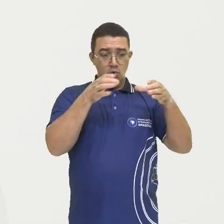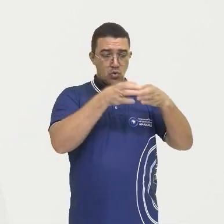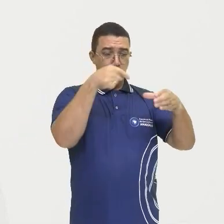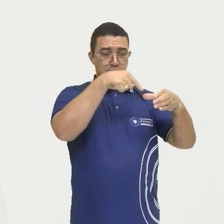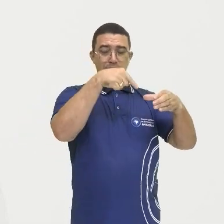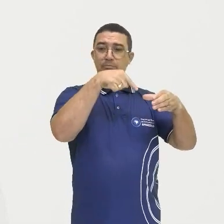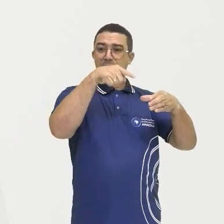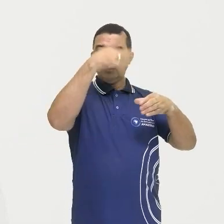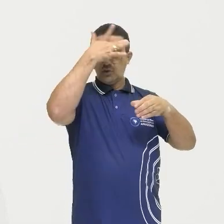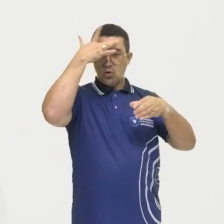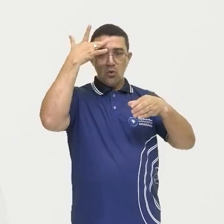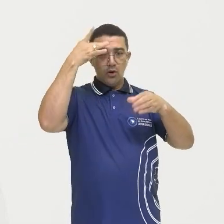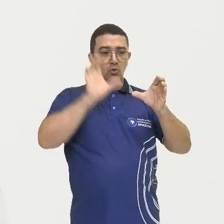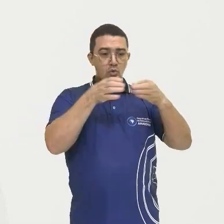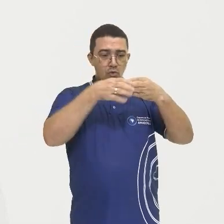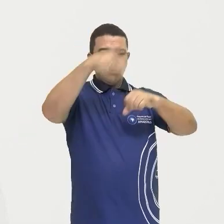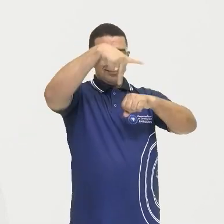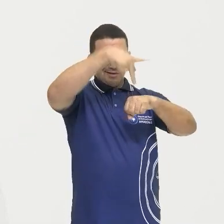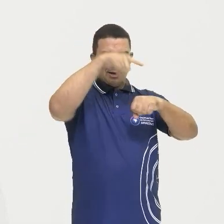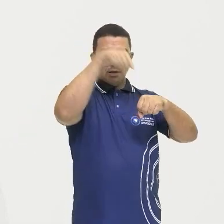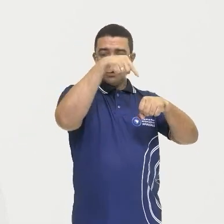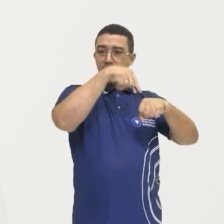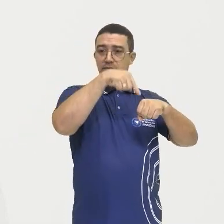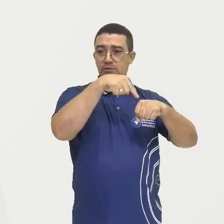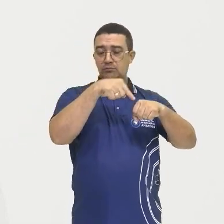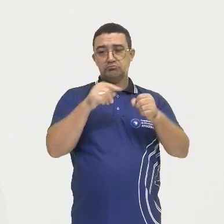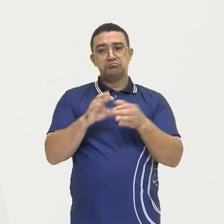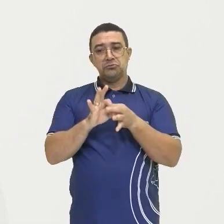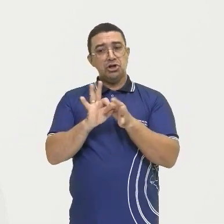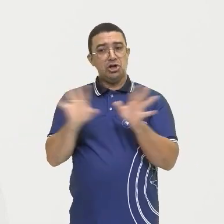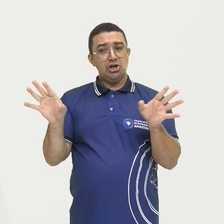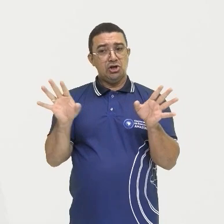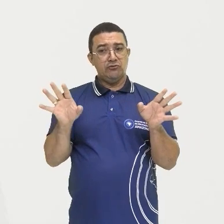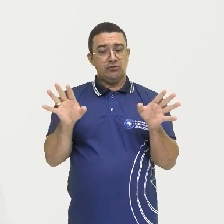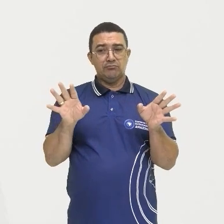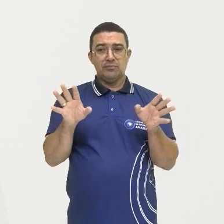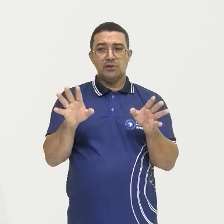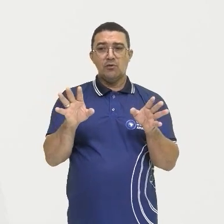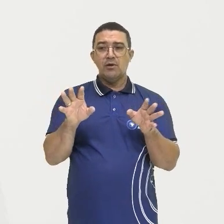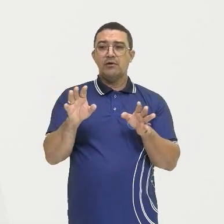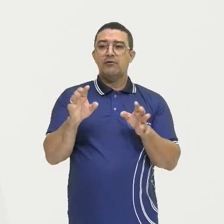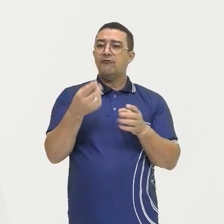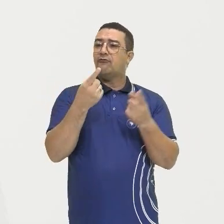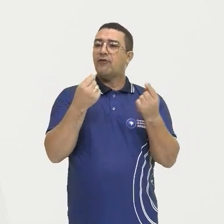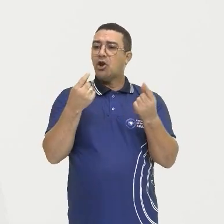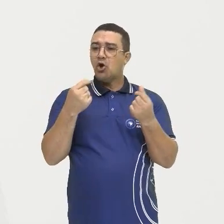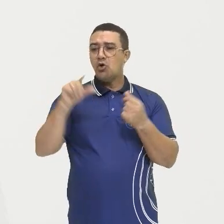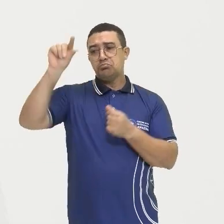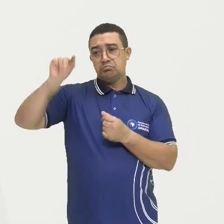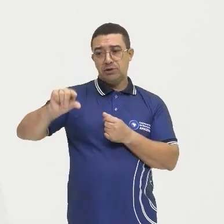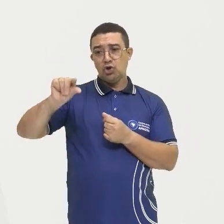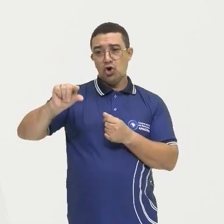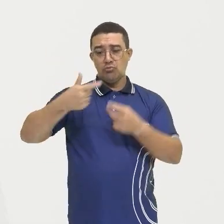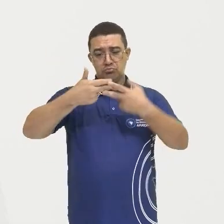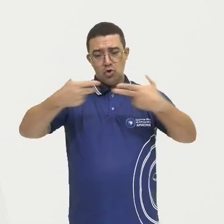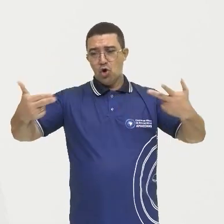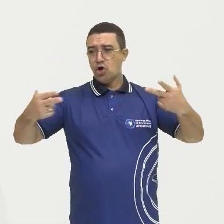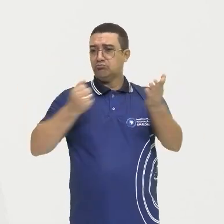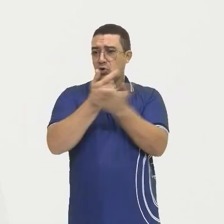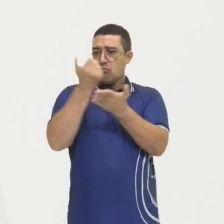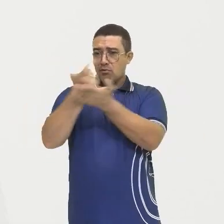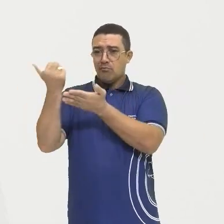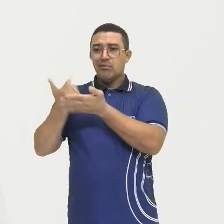de determinados produtos. Então, os países que estão dentro de um bloco econômico, eles podem, por exemplo, as